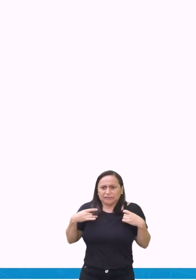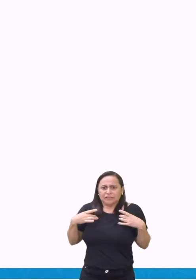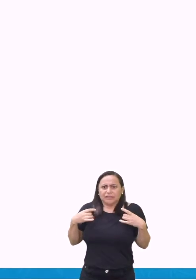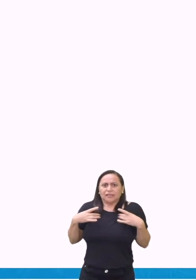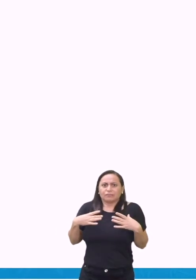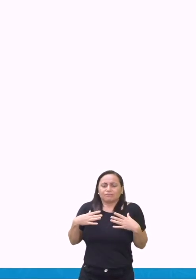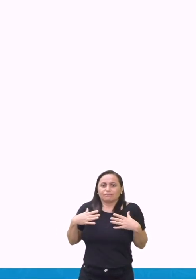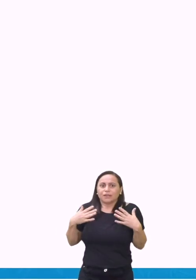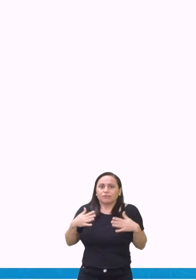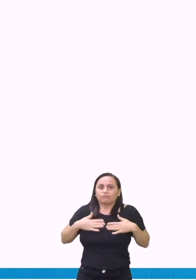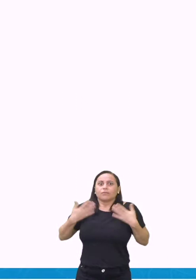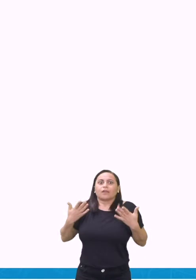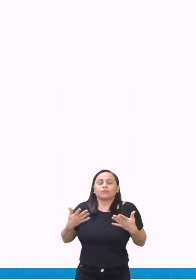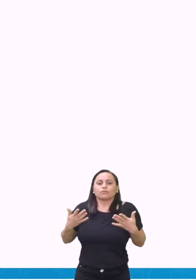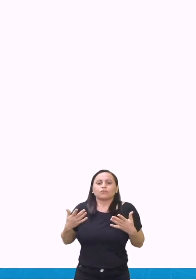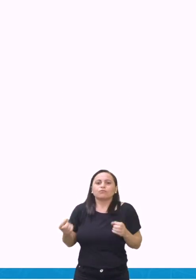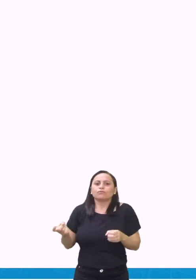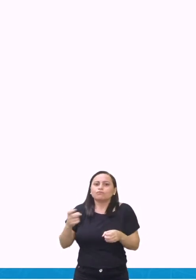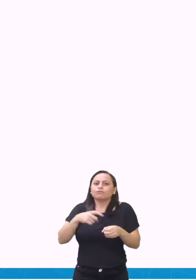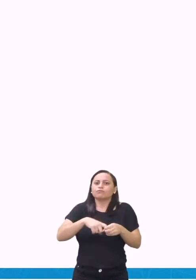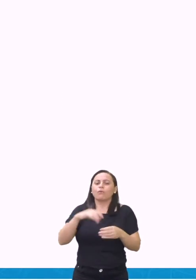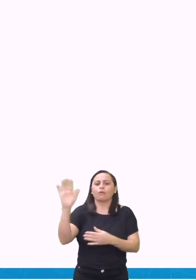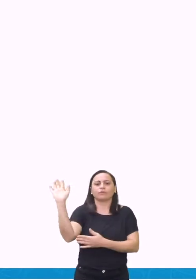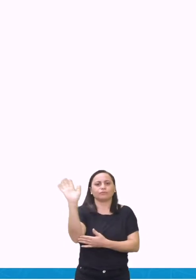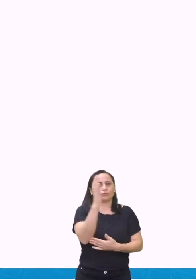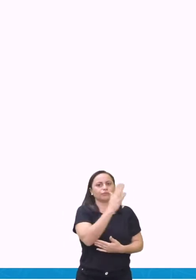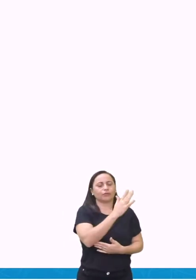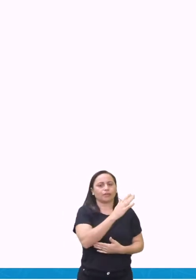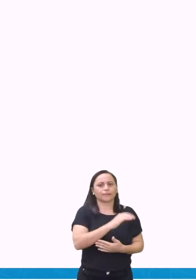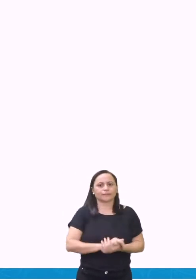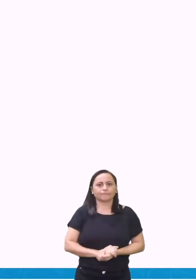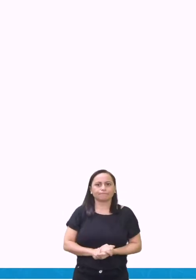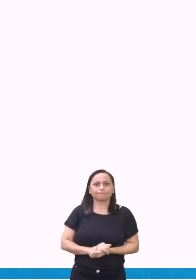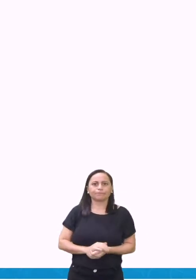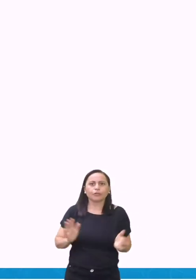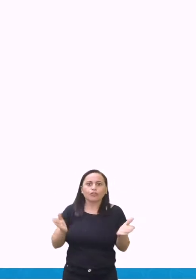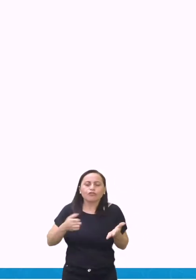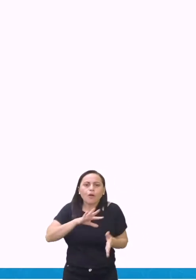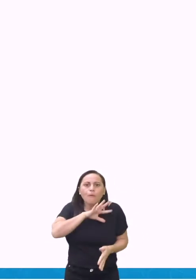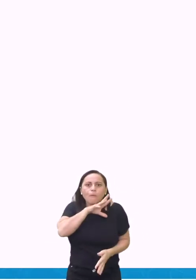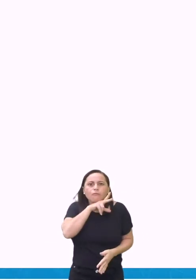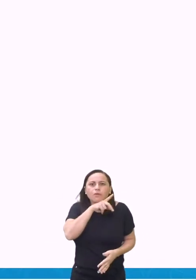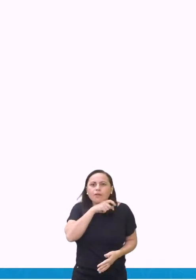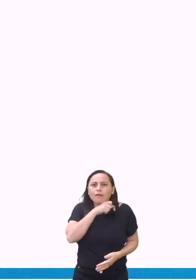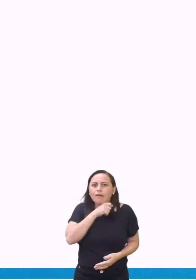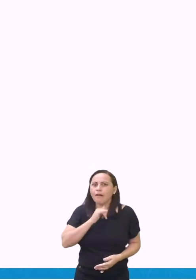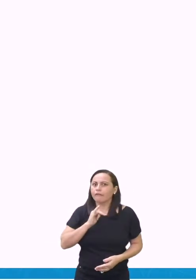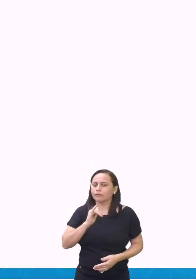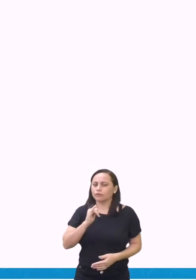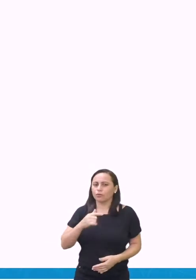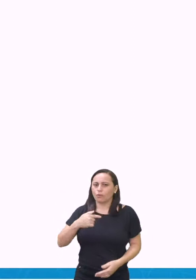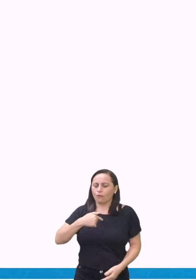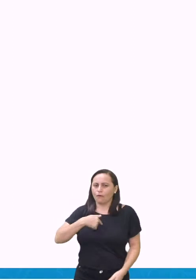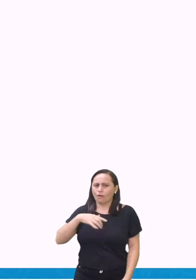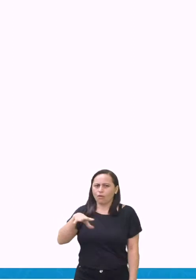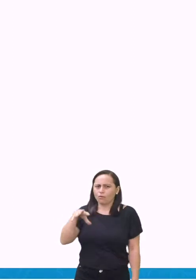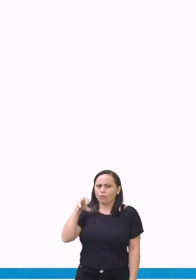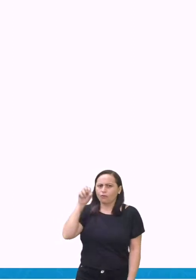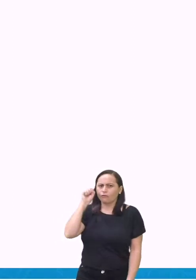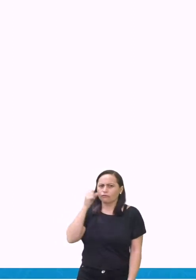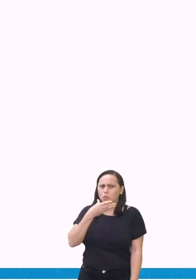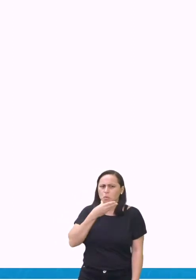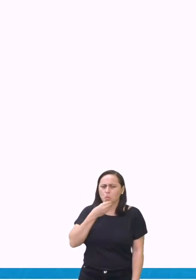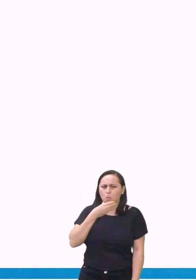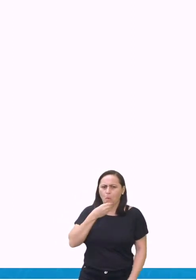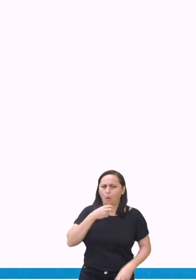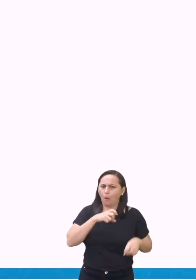floresta." Quizinho Leão disse: "Ouvi uma conversa por um fazendeiro que estranhei.